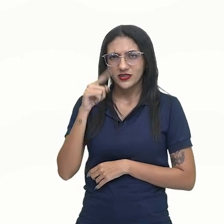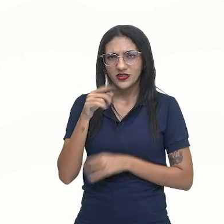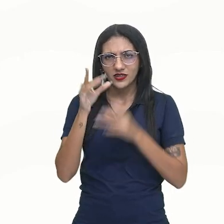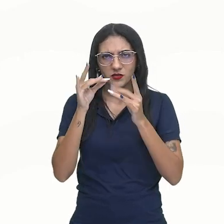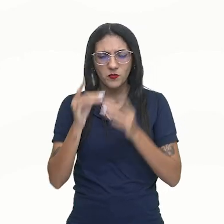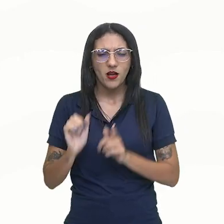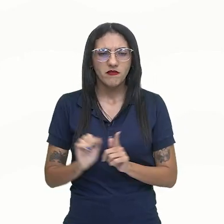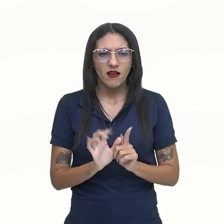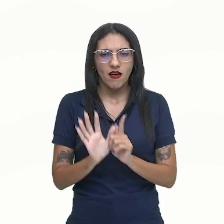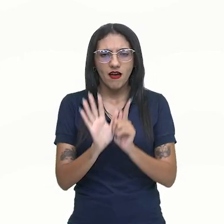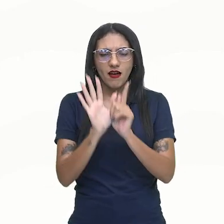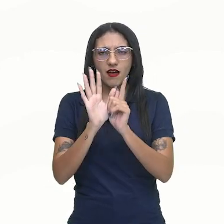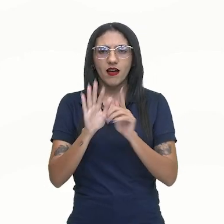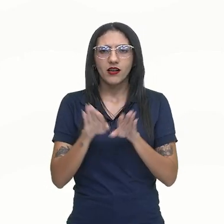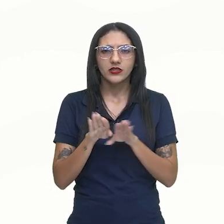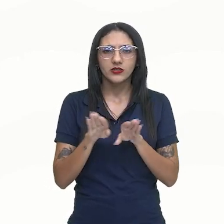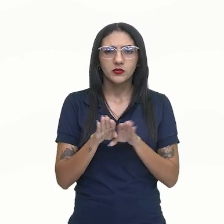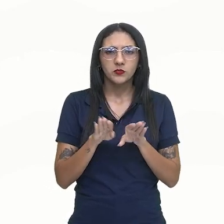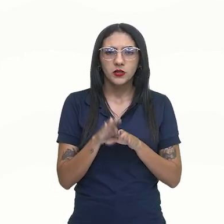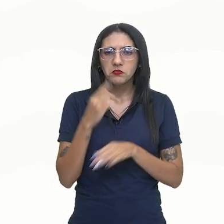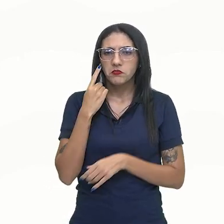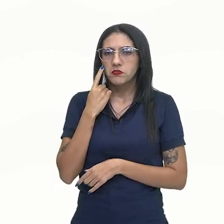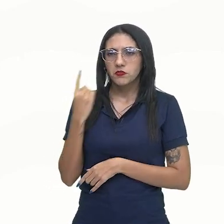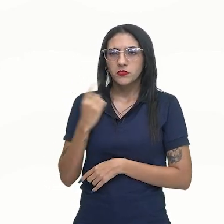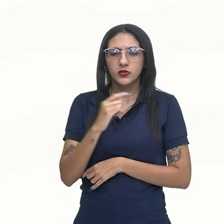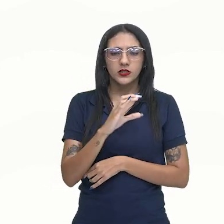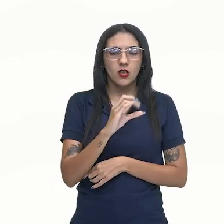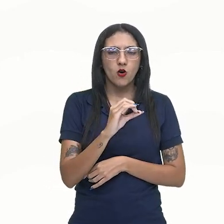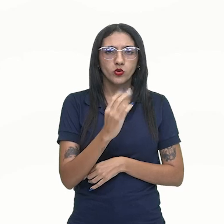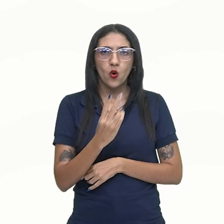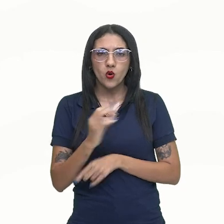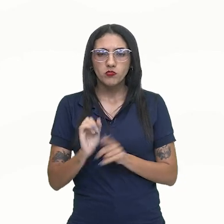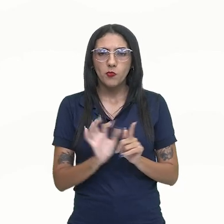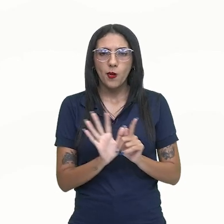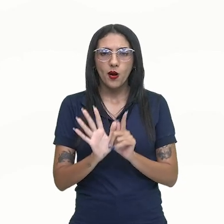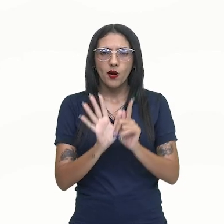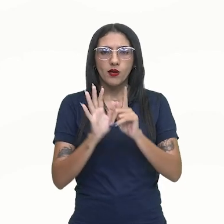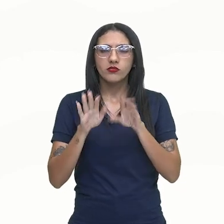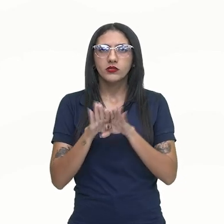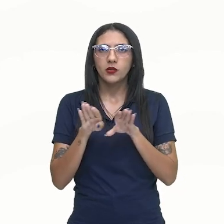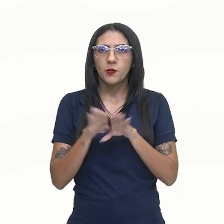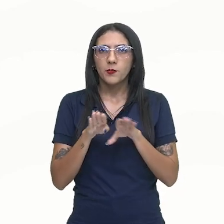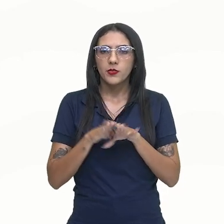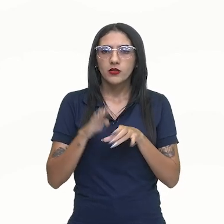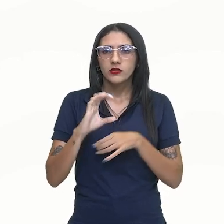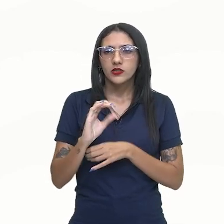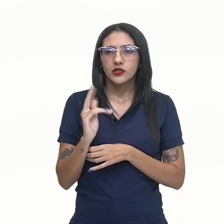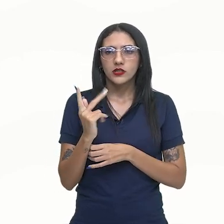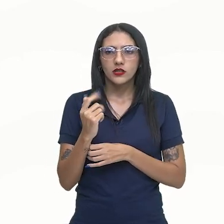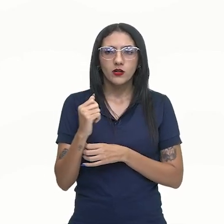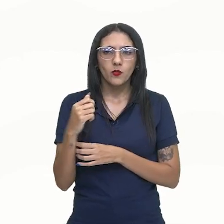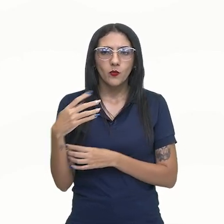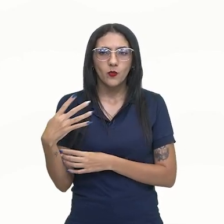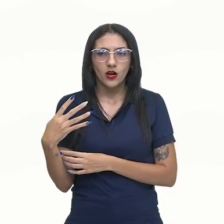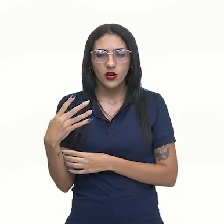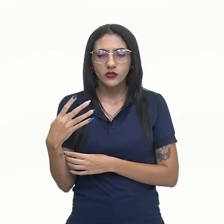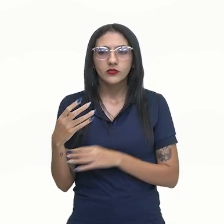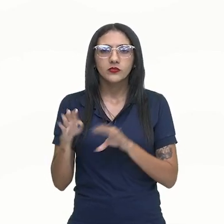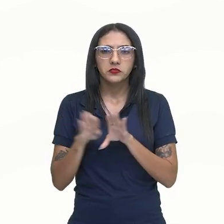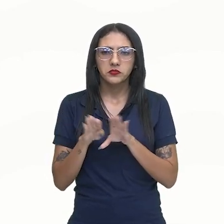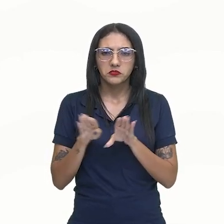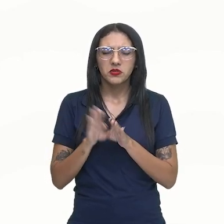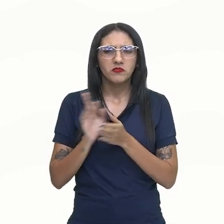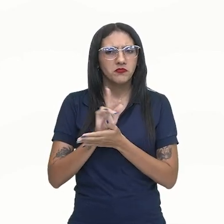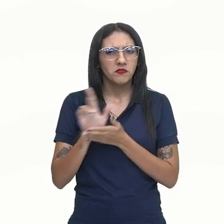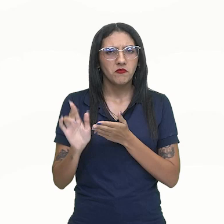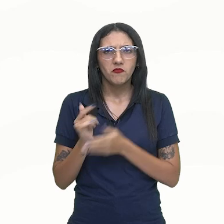gases, como o dióxido de carbono, que é o CO2, o metano, o CH4, entre